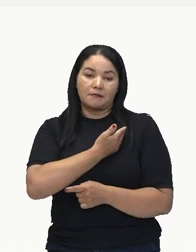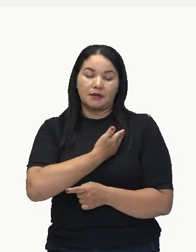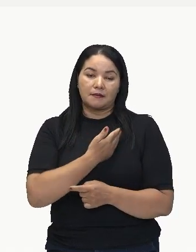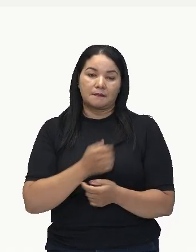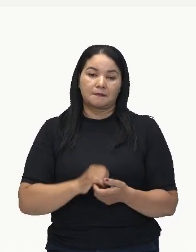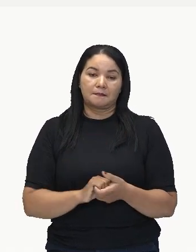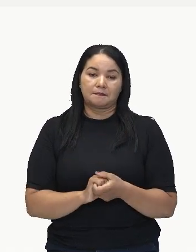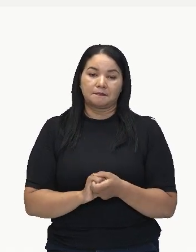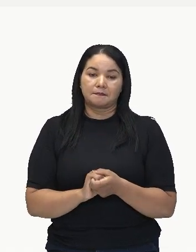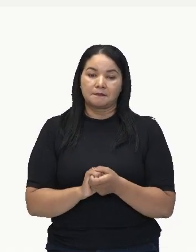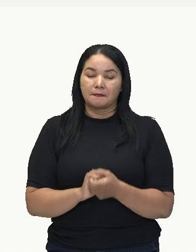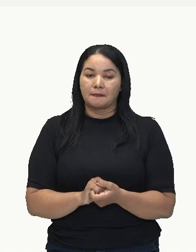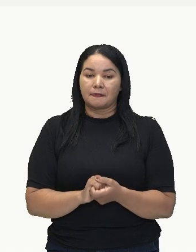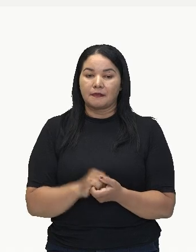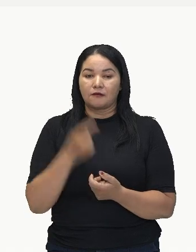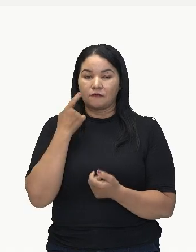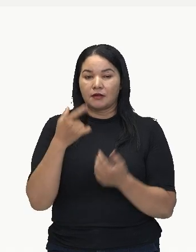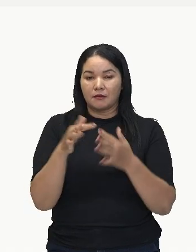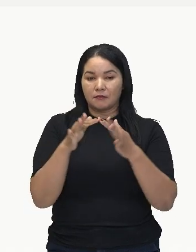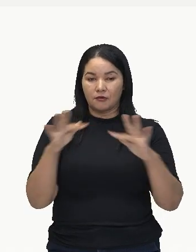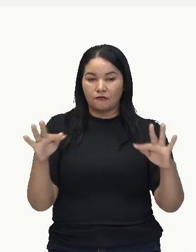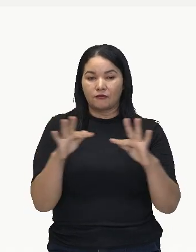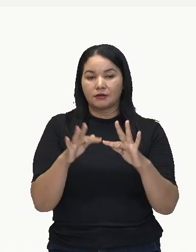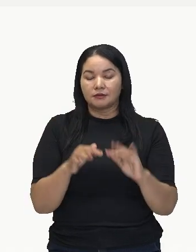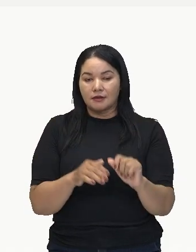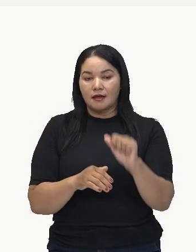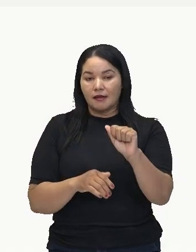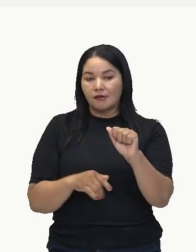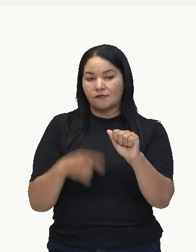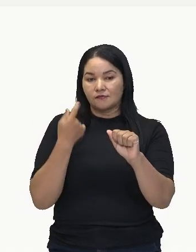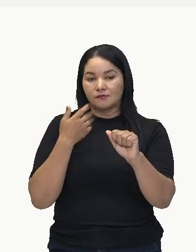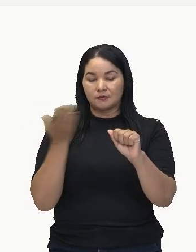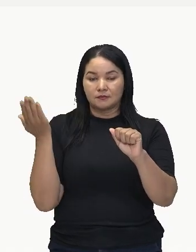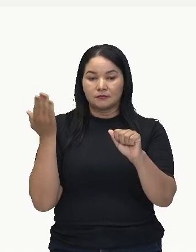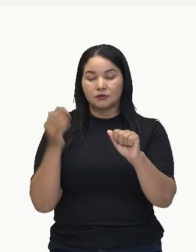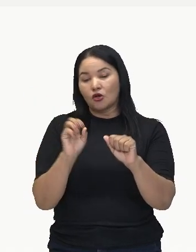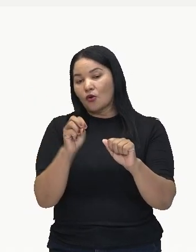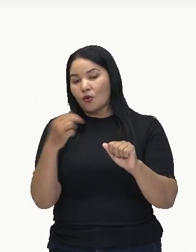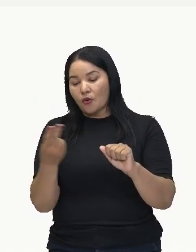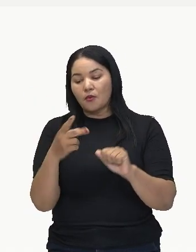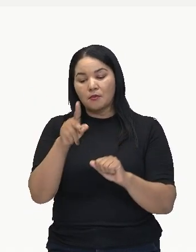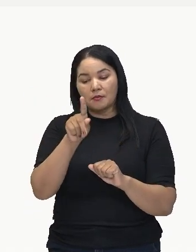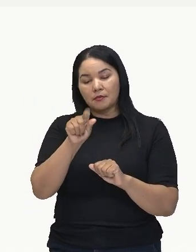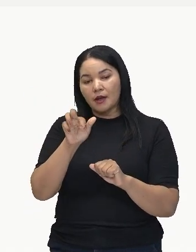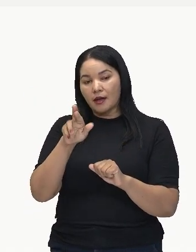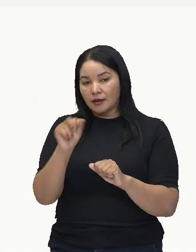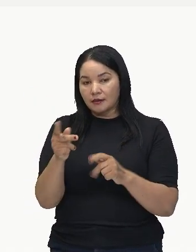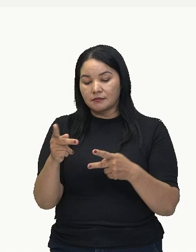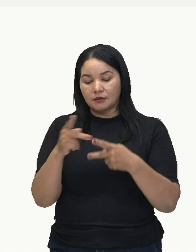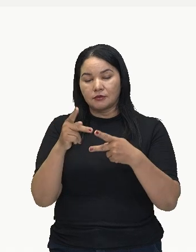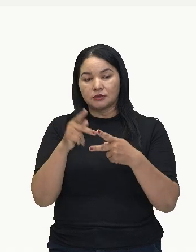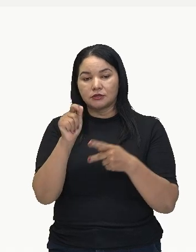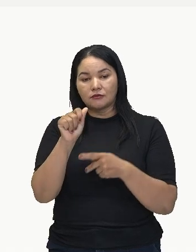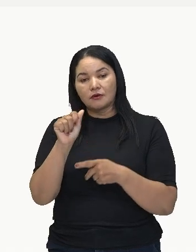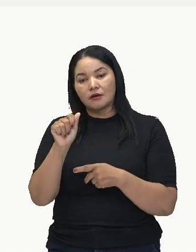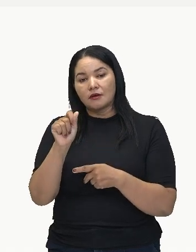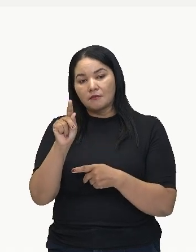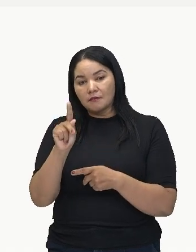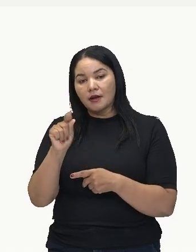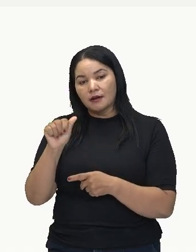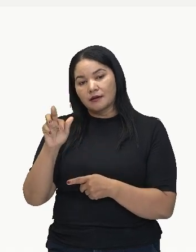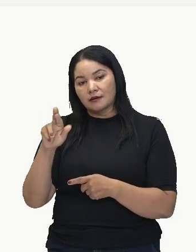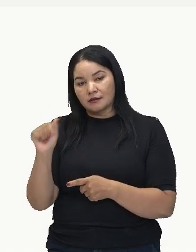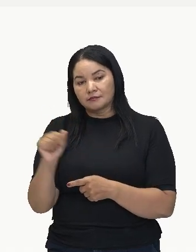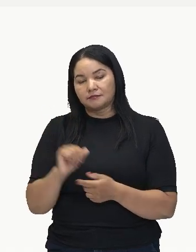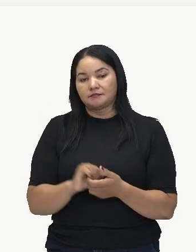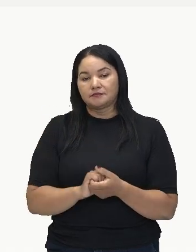ó, a ou então para. Né? Vamos começar com para. Para quem Juana contava